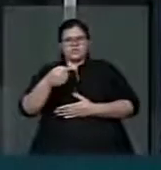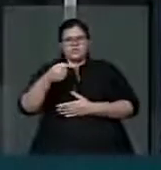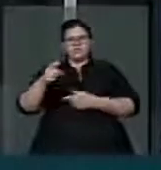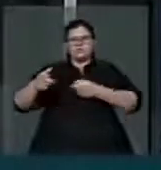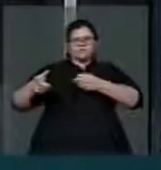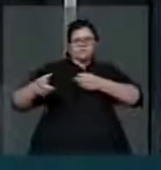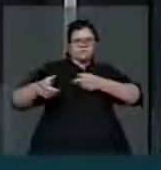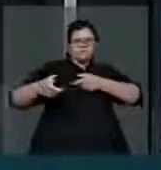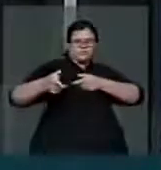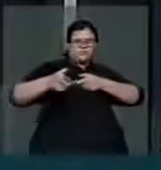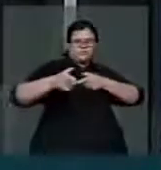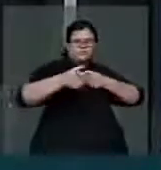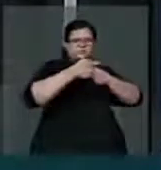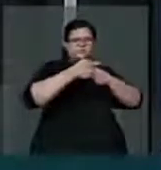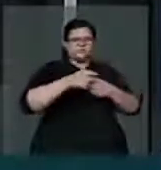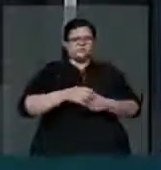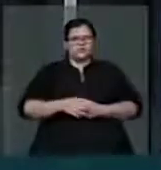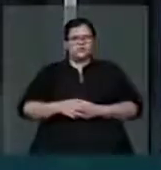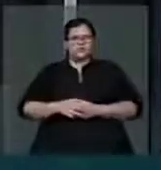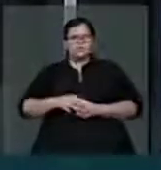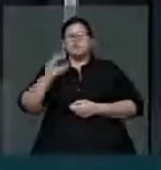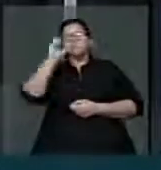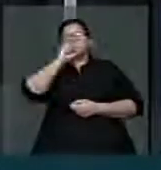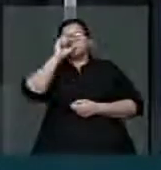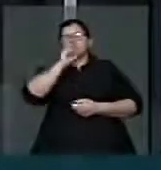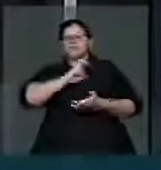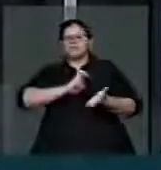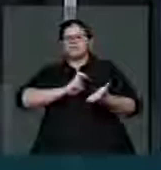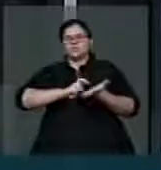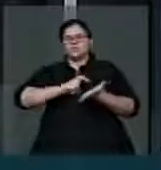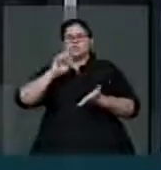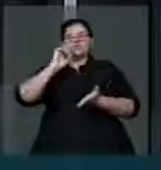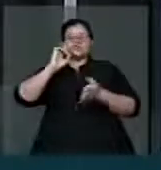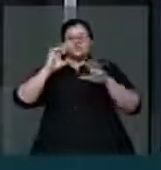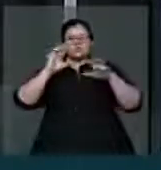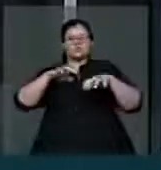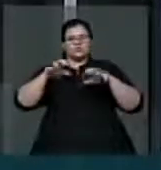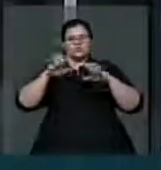pistoleiros, num sábado pela manhã, um dia de chuva fina,